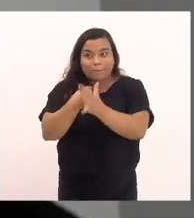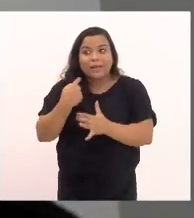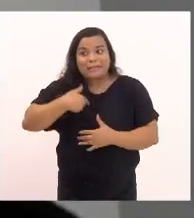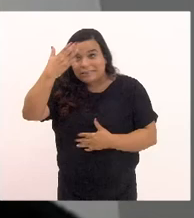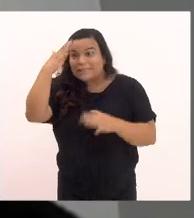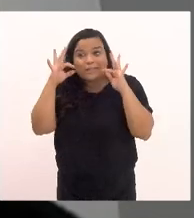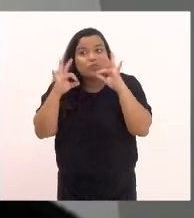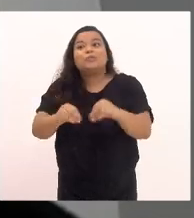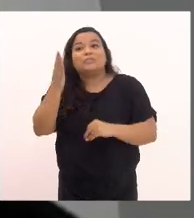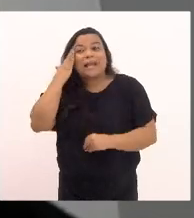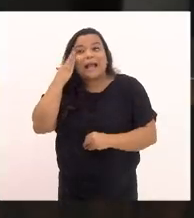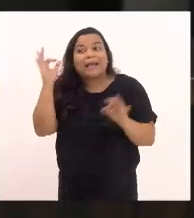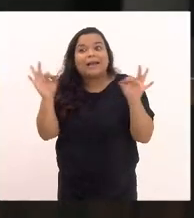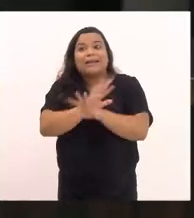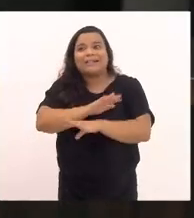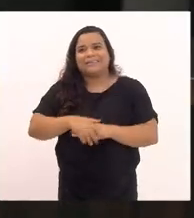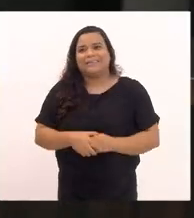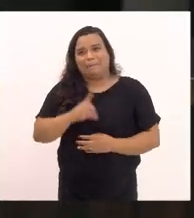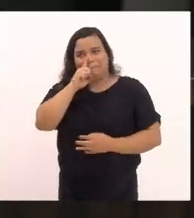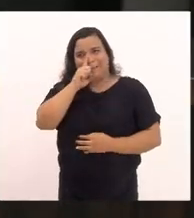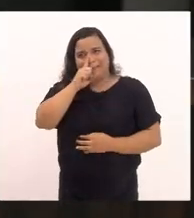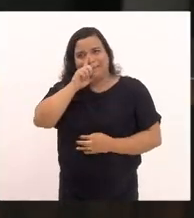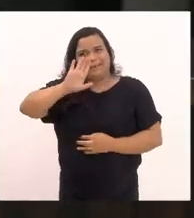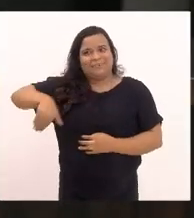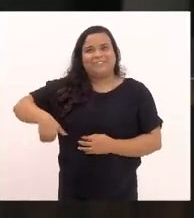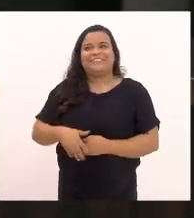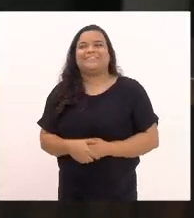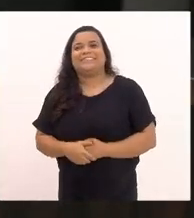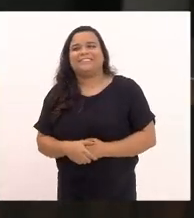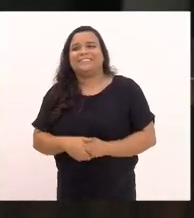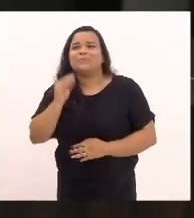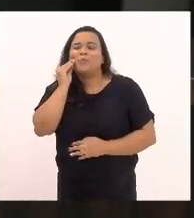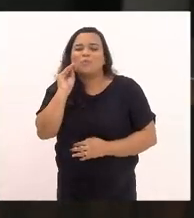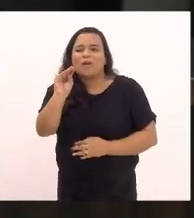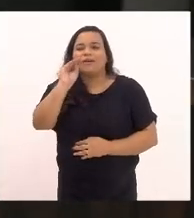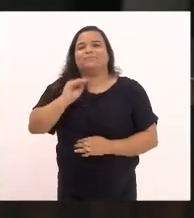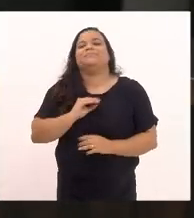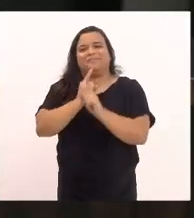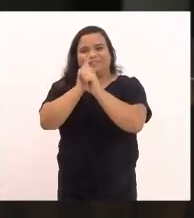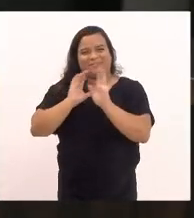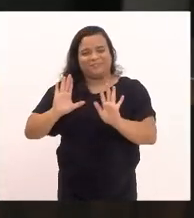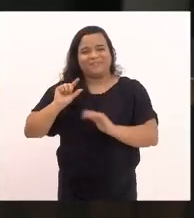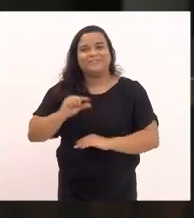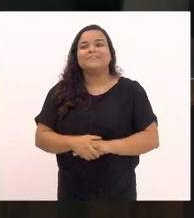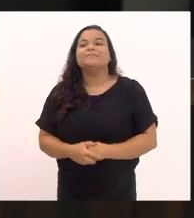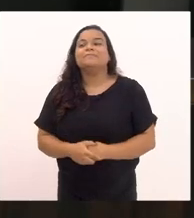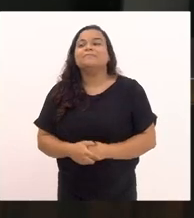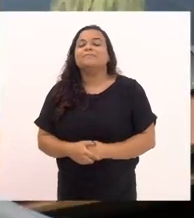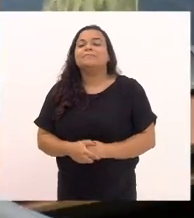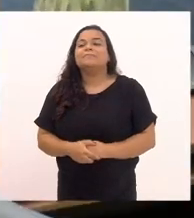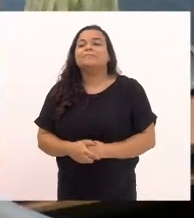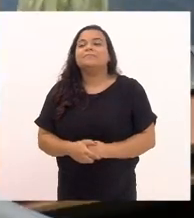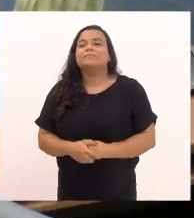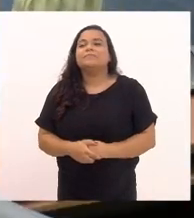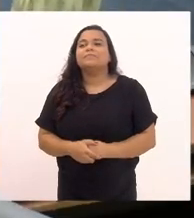tudo. Que perigo, hein? Beijos, já, já.